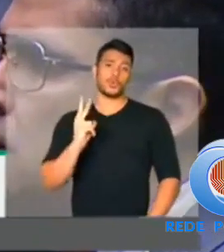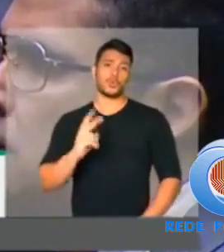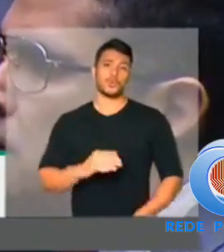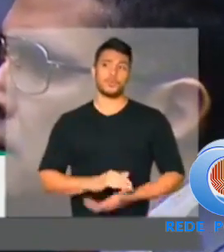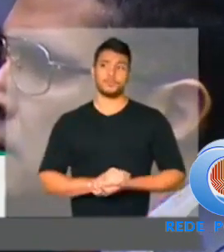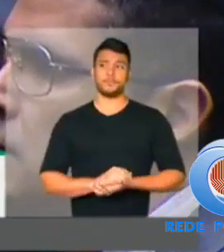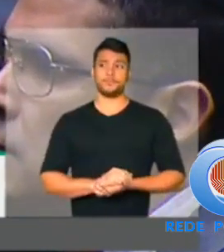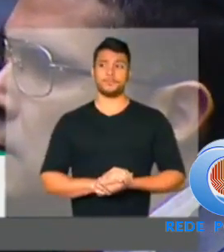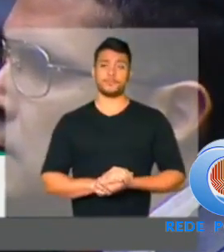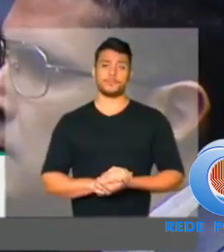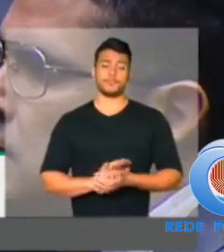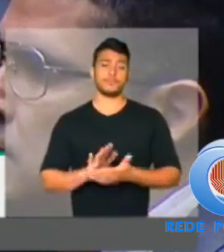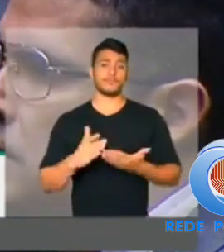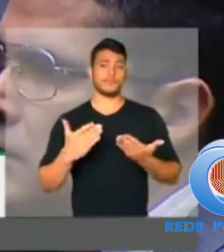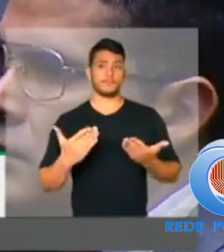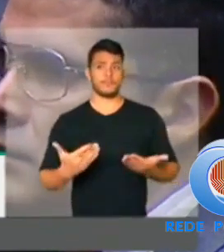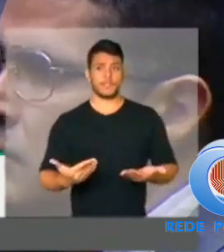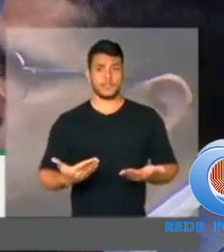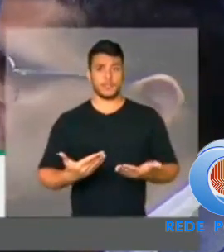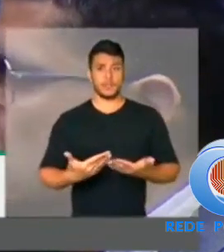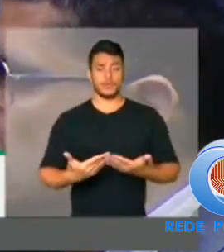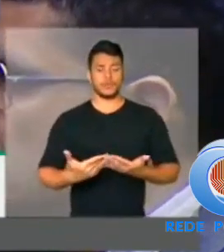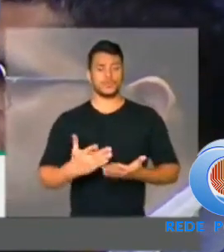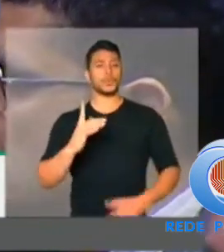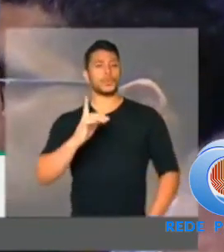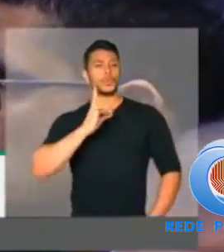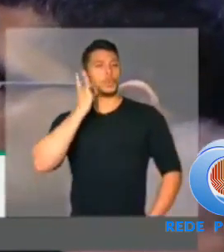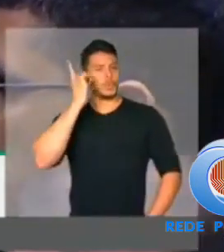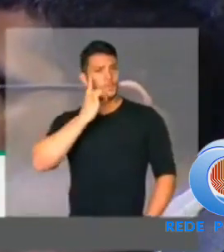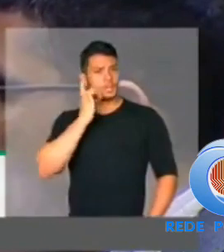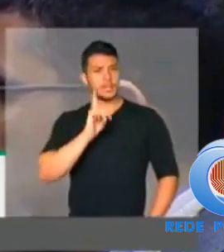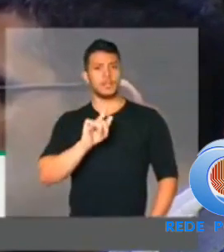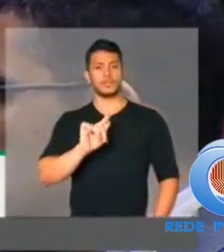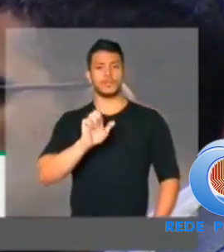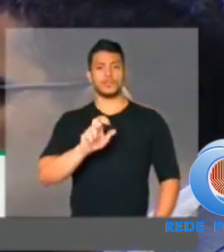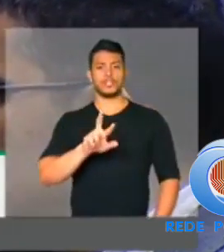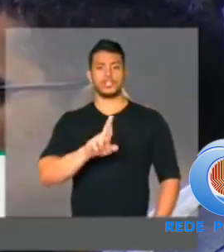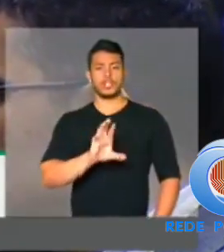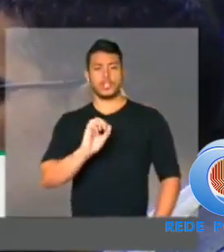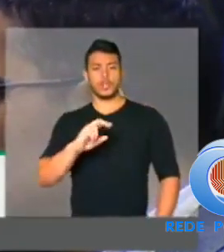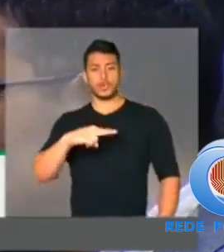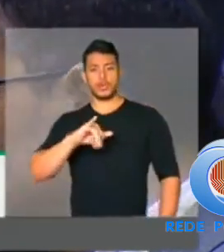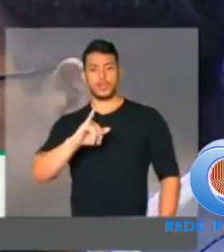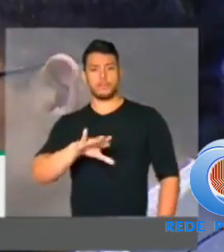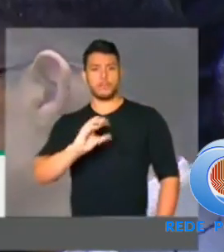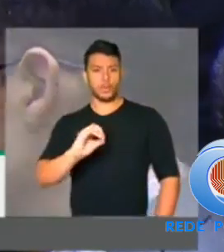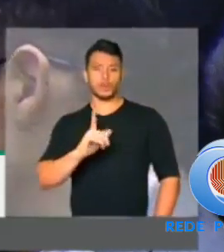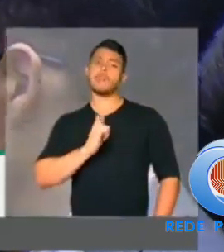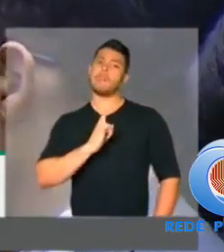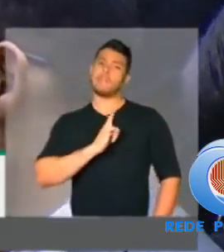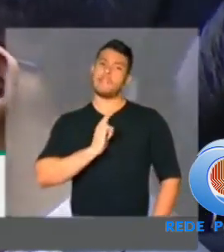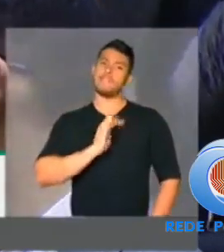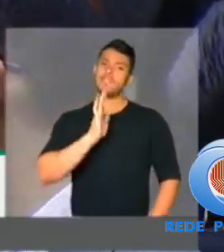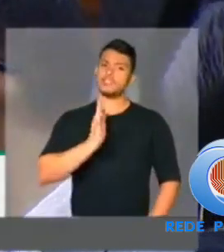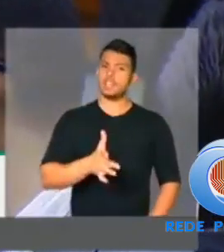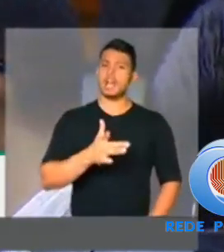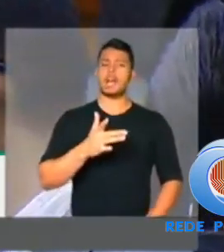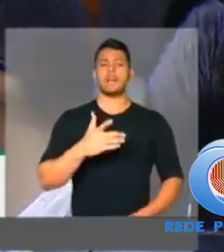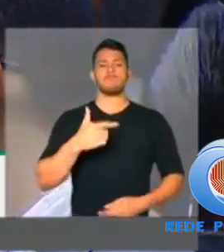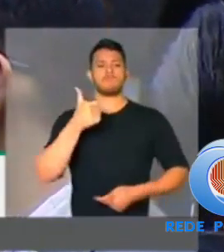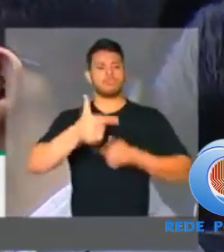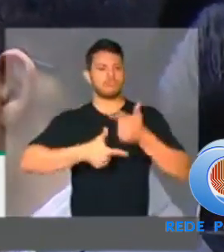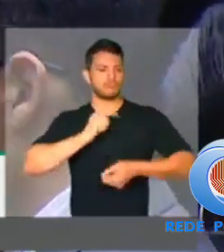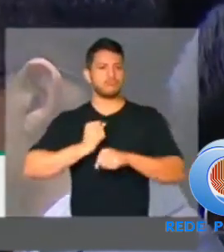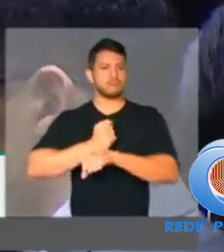ela, saúdo o trabalho feito pelo deputado Jerônimo Gorga, ela conseguiu incorporar avanços